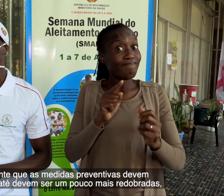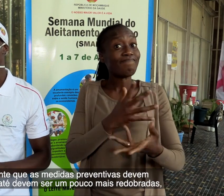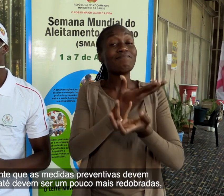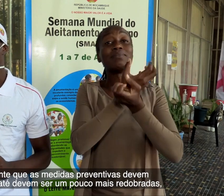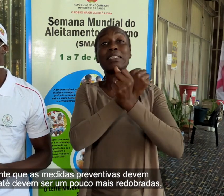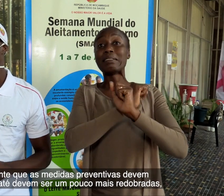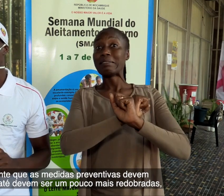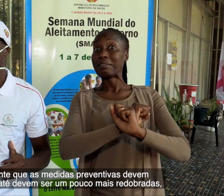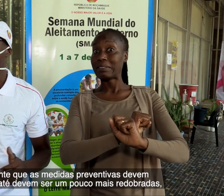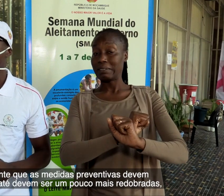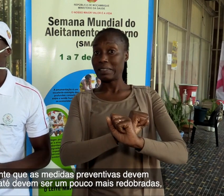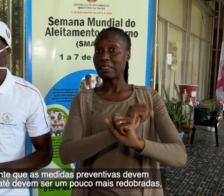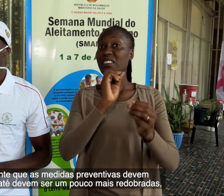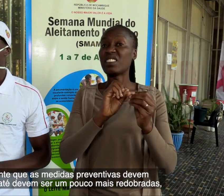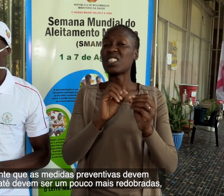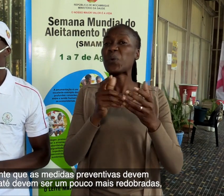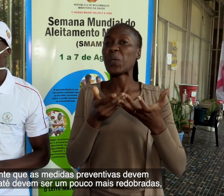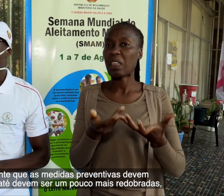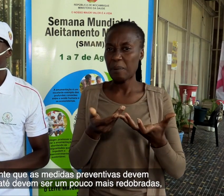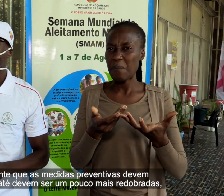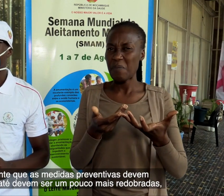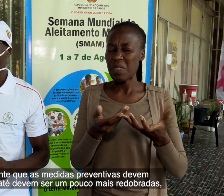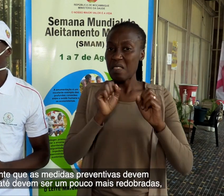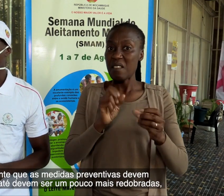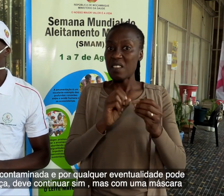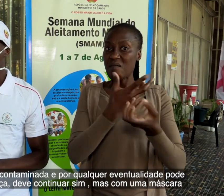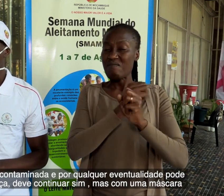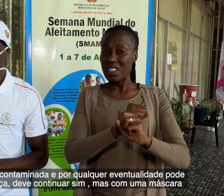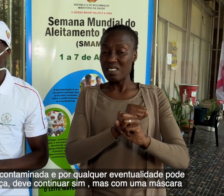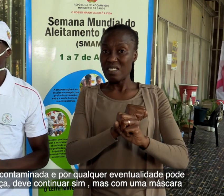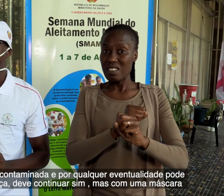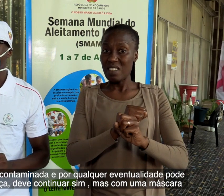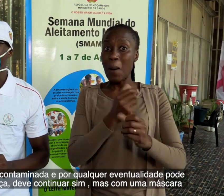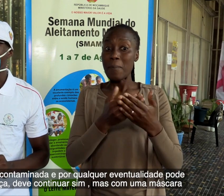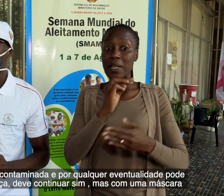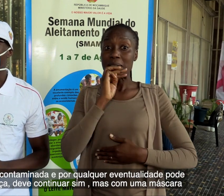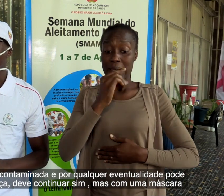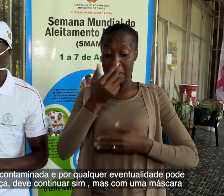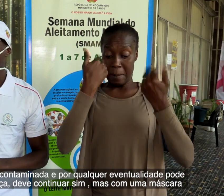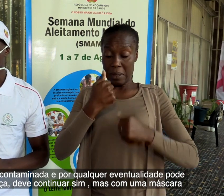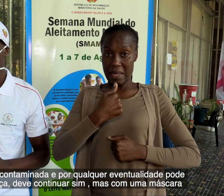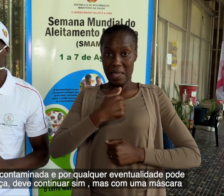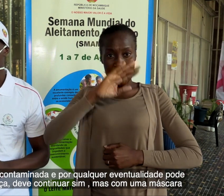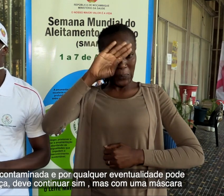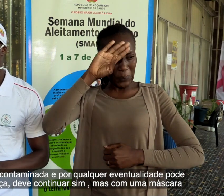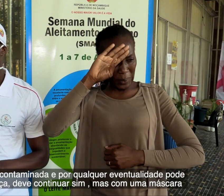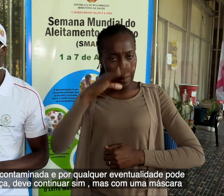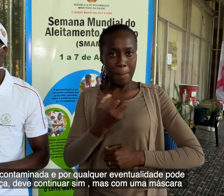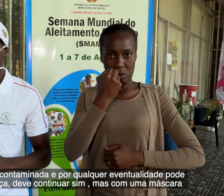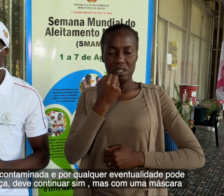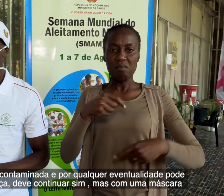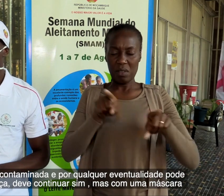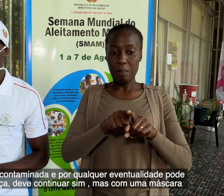devem continuar ou até devem ser um pouco mais redobradas porque a mãe está contaminada e qualquer aventura pode continuar